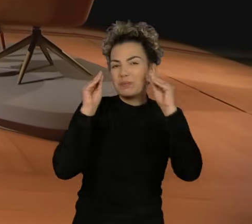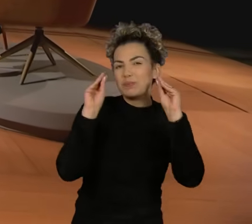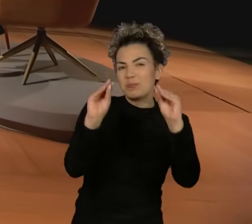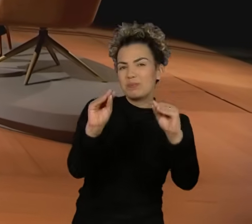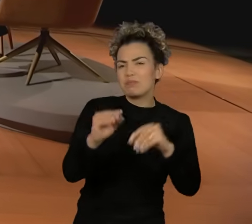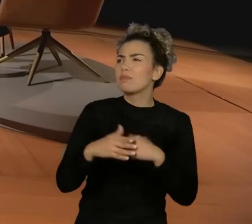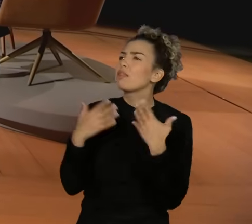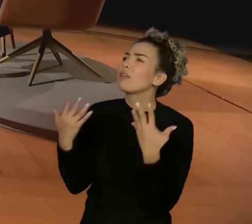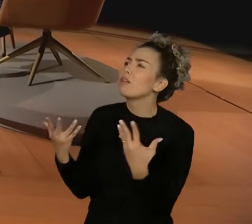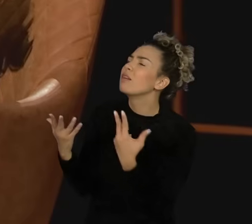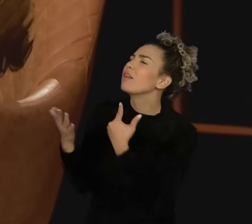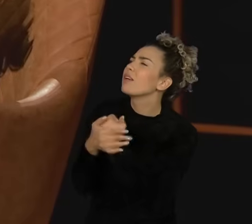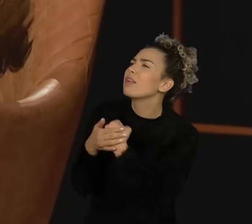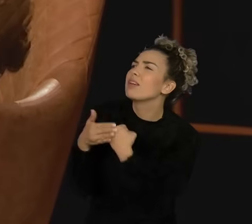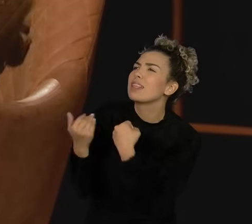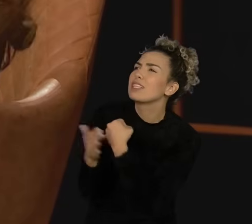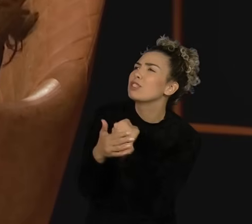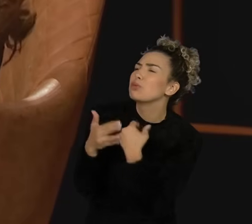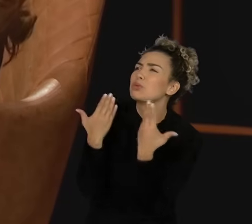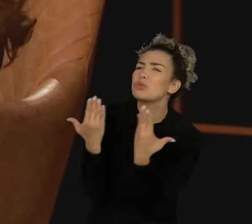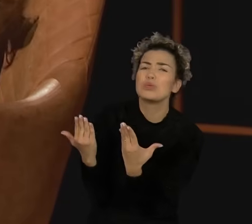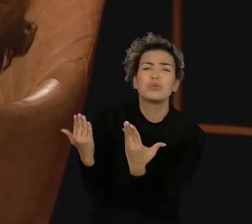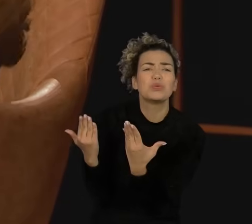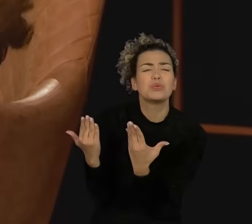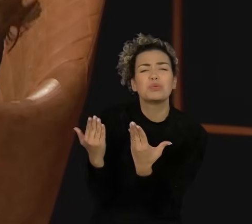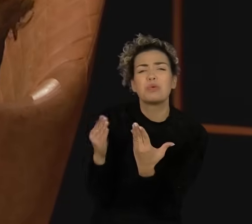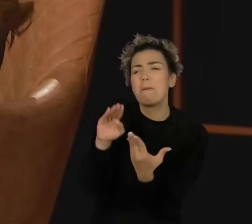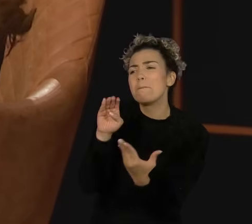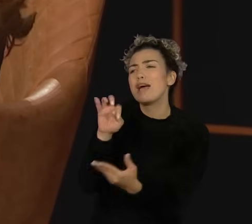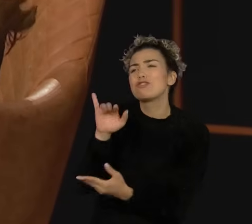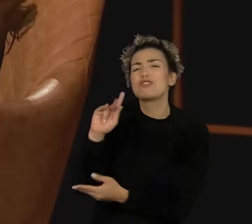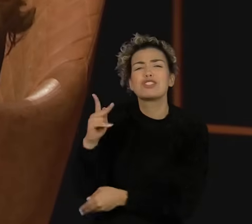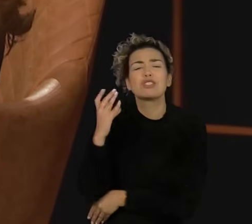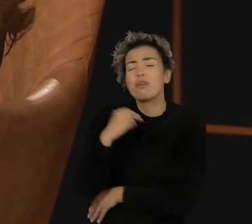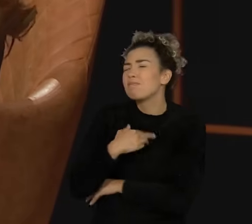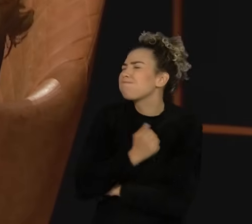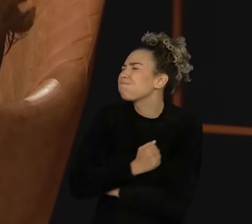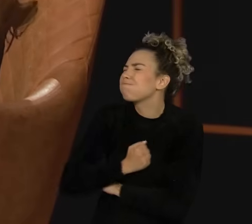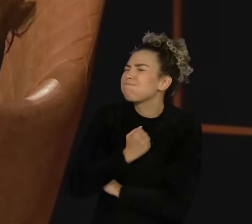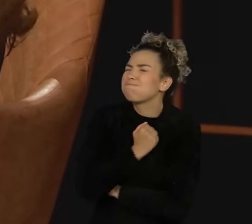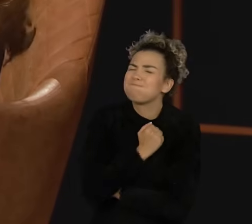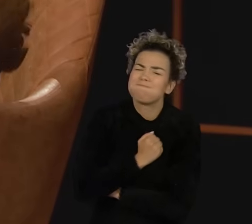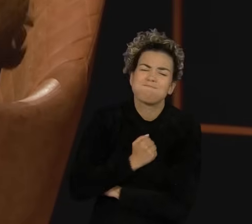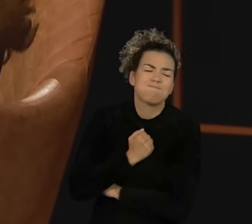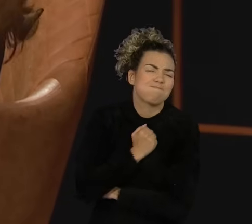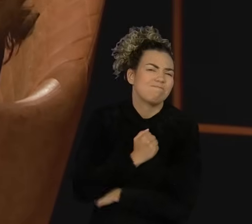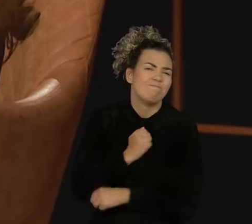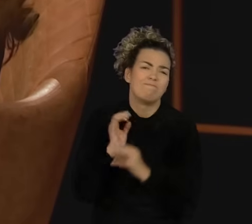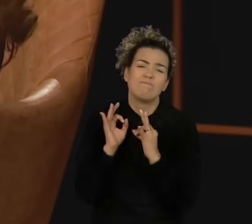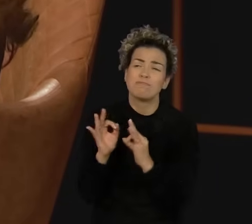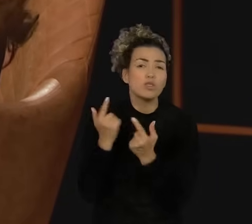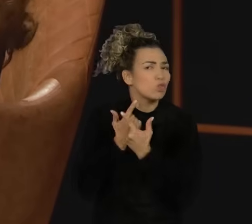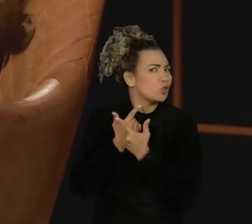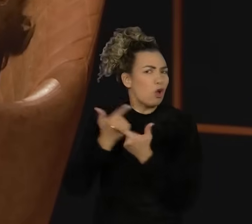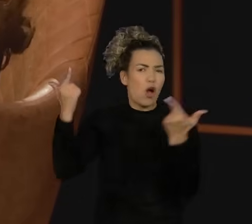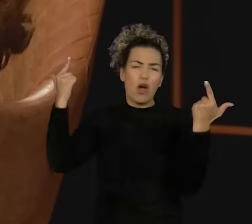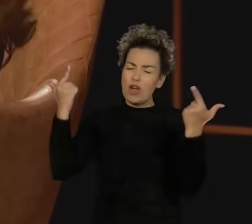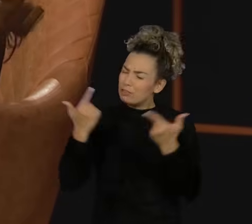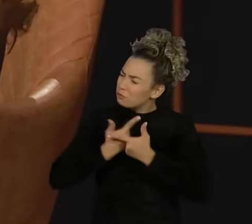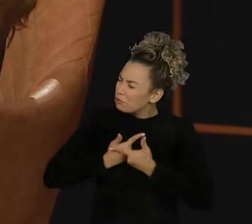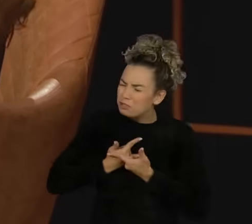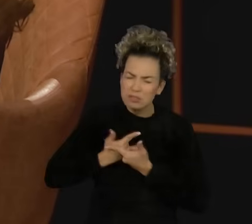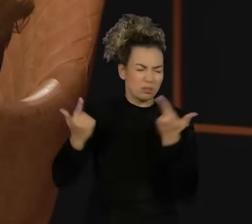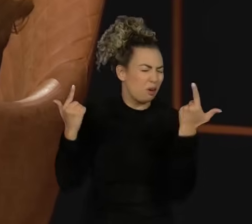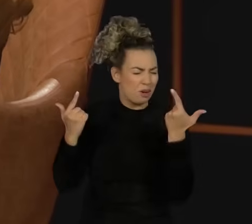que querido, Betinho, gente. Morro de saudade também. Privilégio mesmo, né? Privilégio.